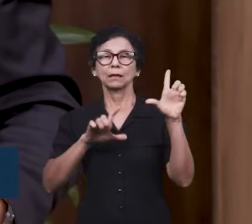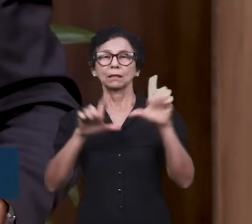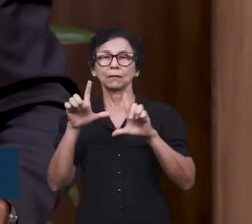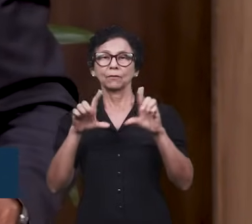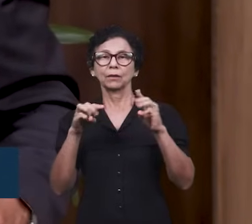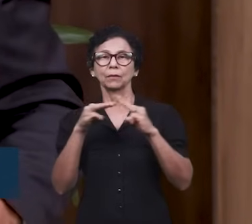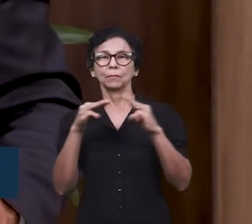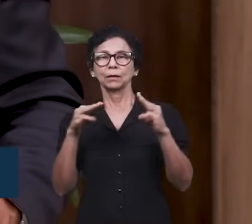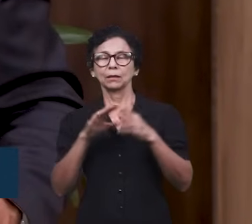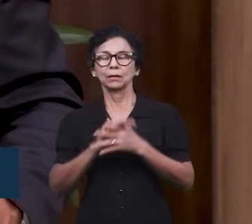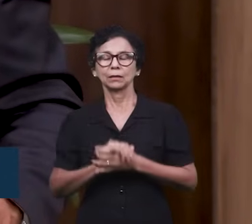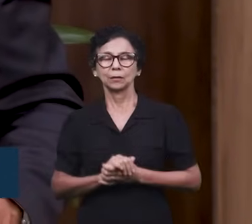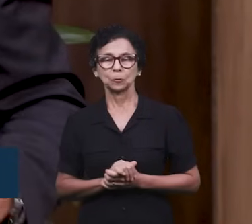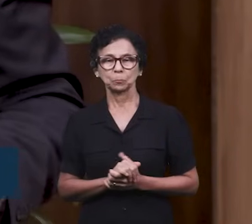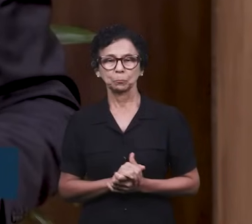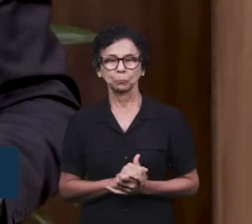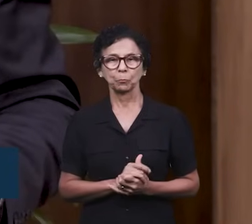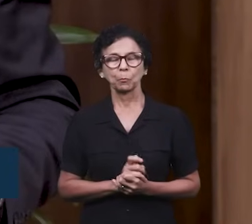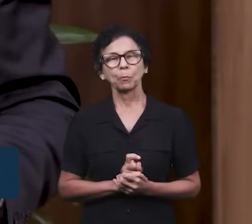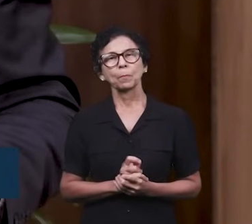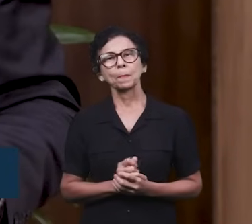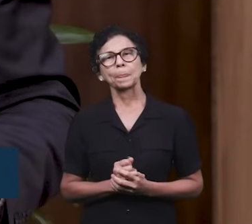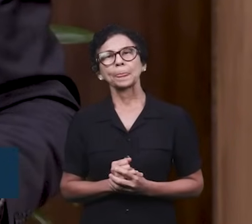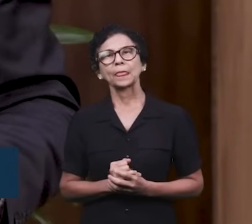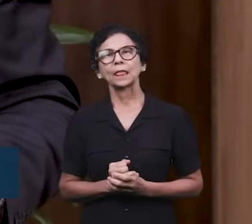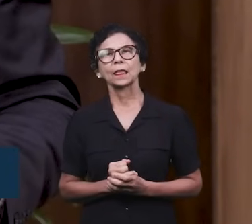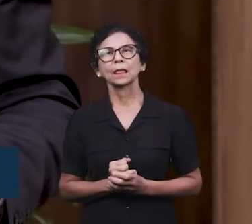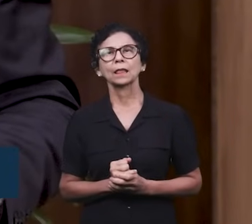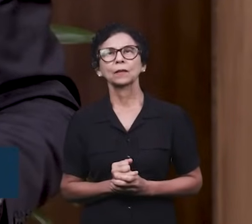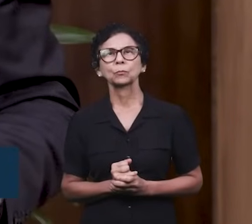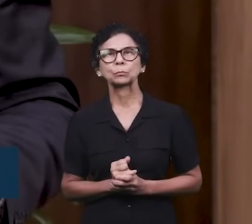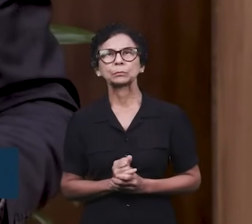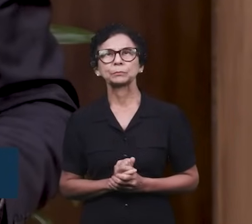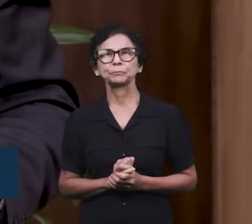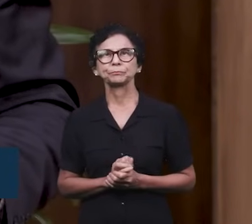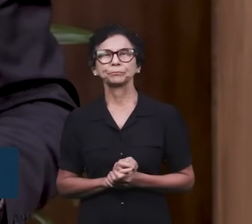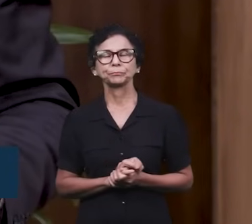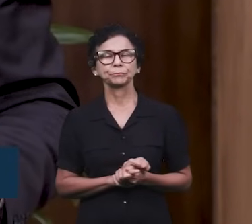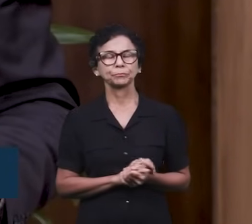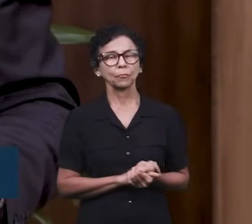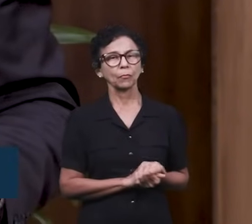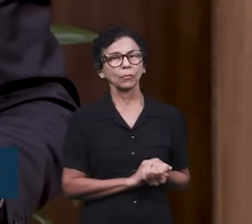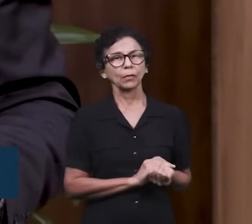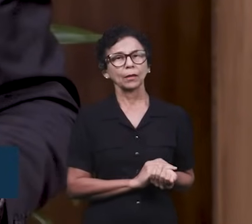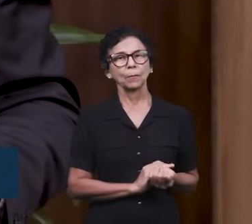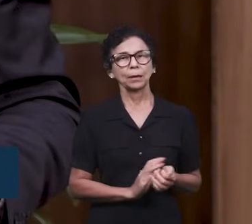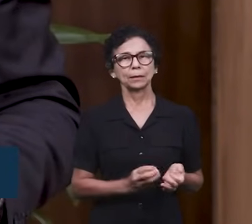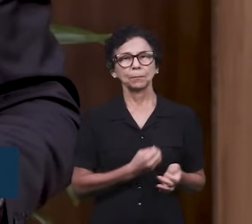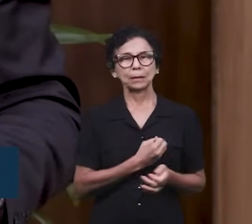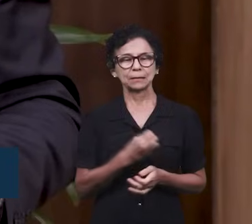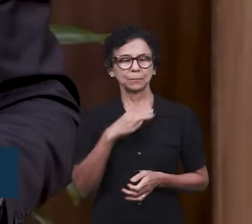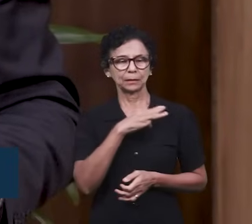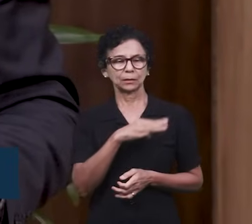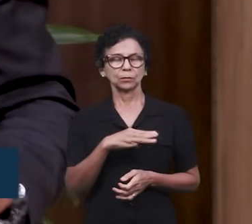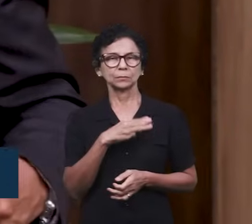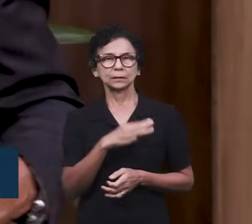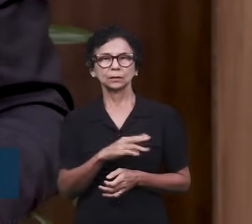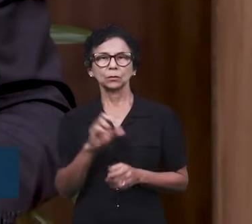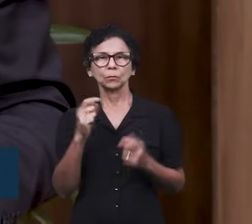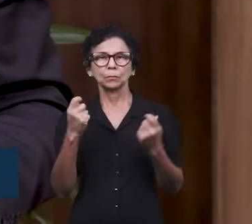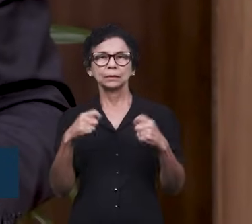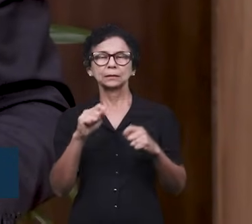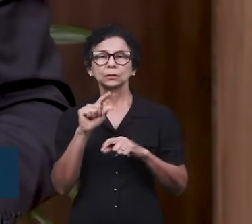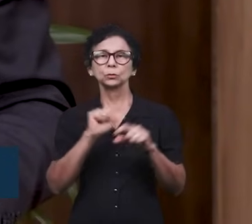qual o critério para integrar as missões, né? E além da Missão